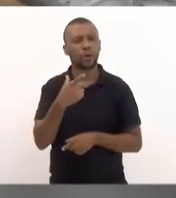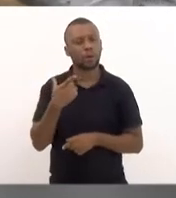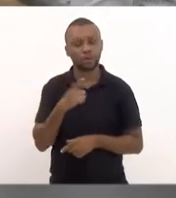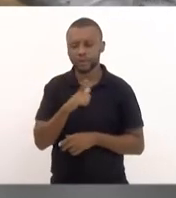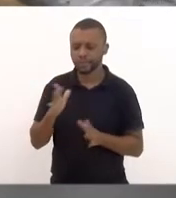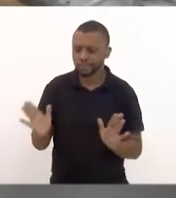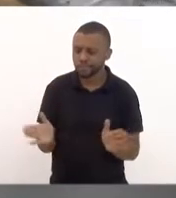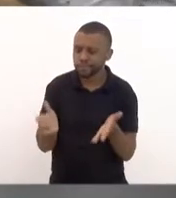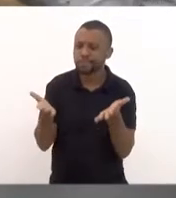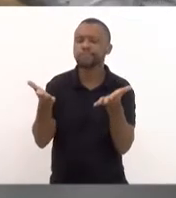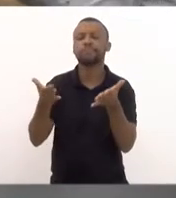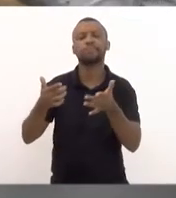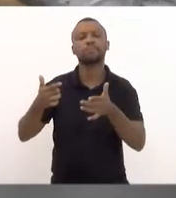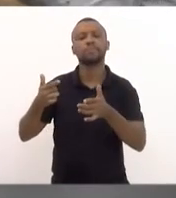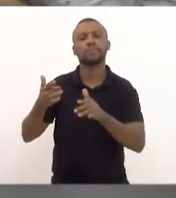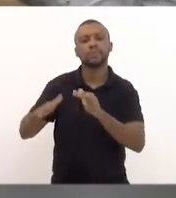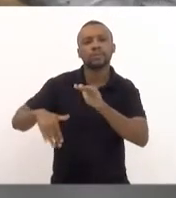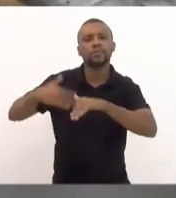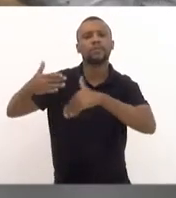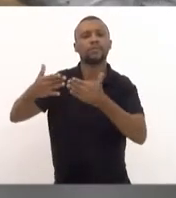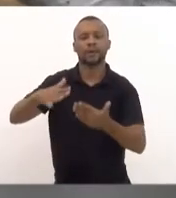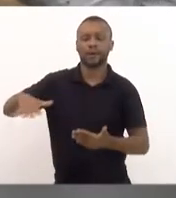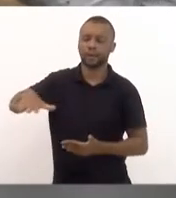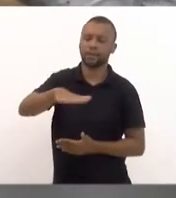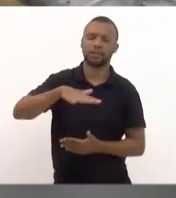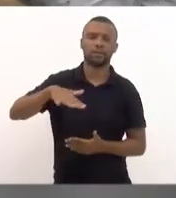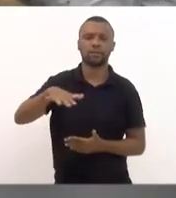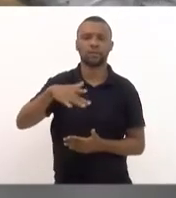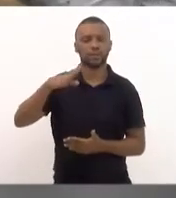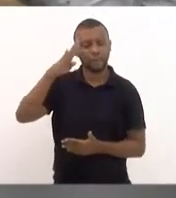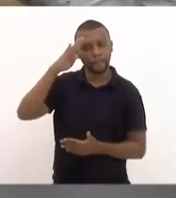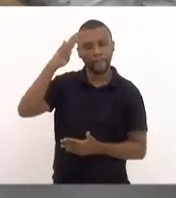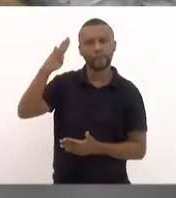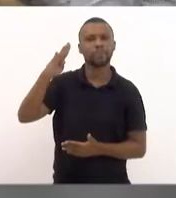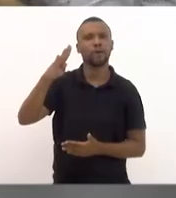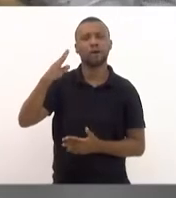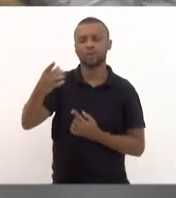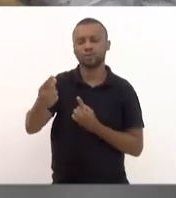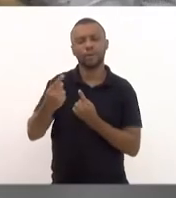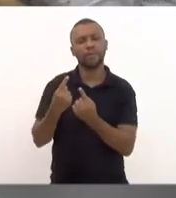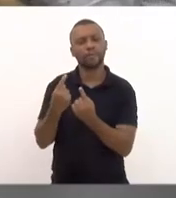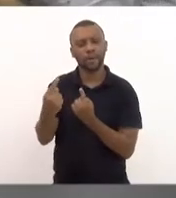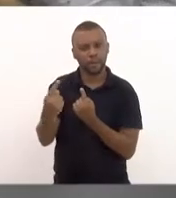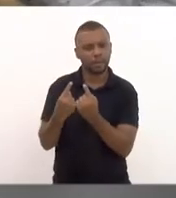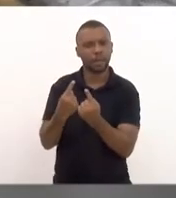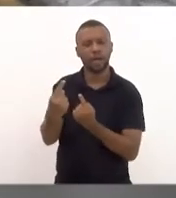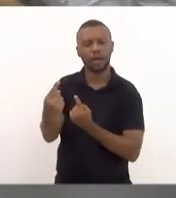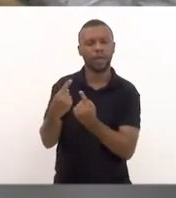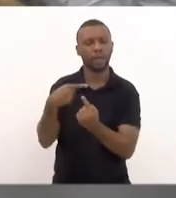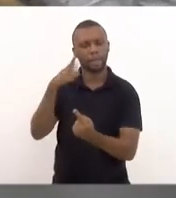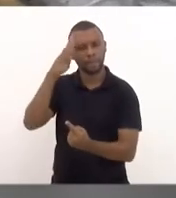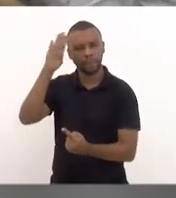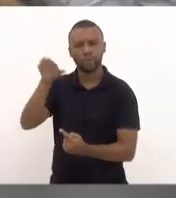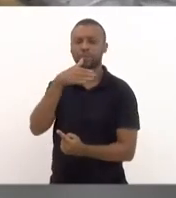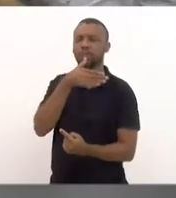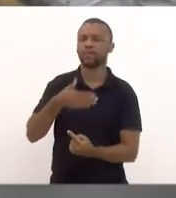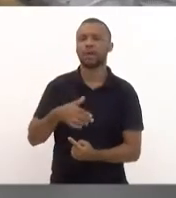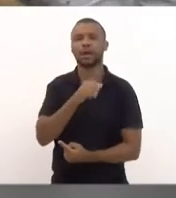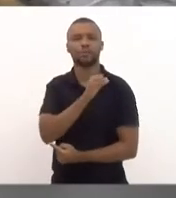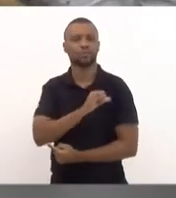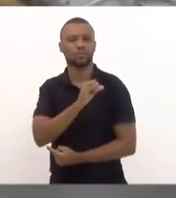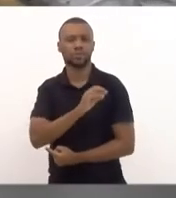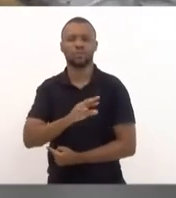tem aquela região que é um coração viário, principalmente do estado aqui do Rio de Janeiro. A gente tem ali não só o